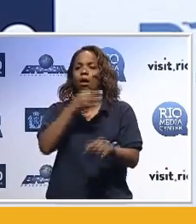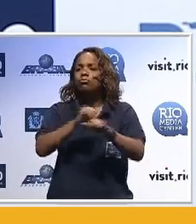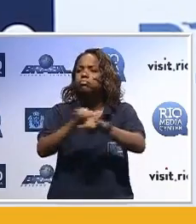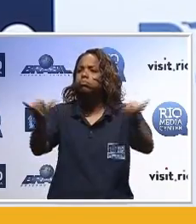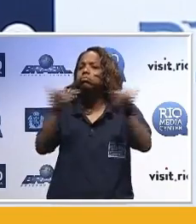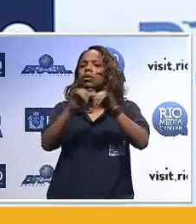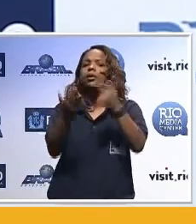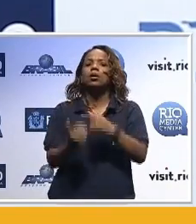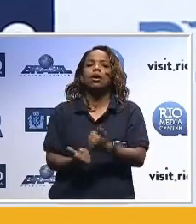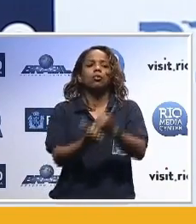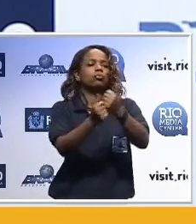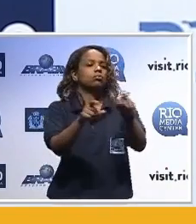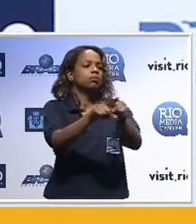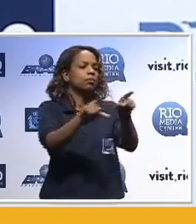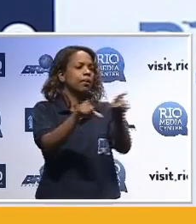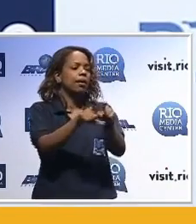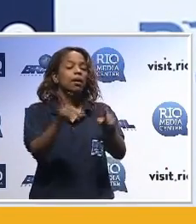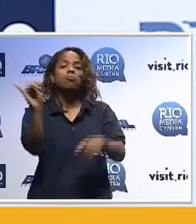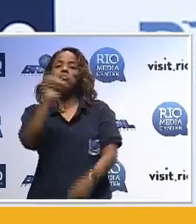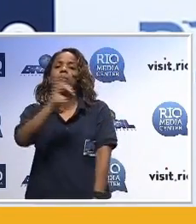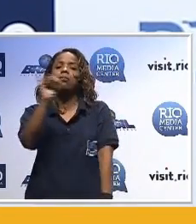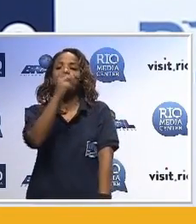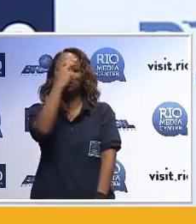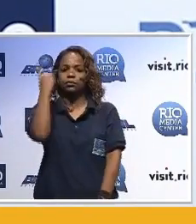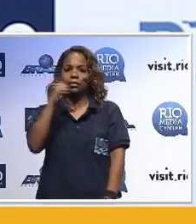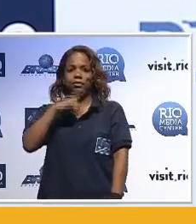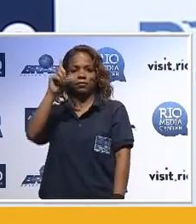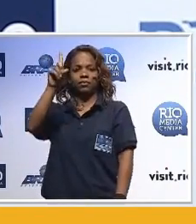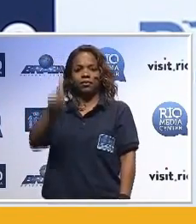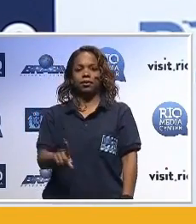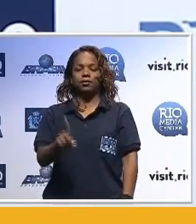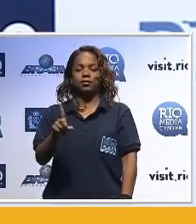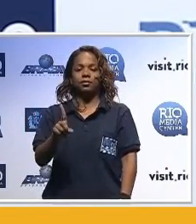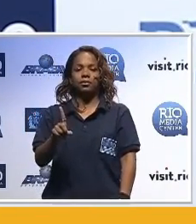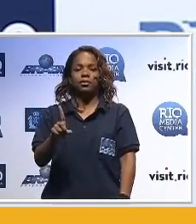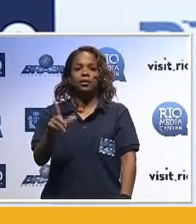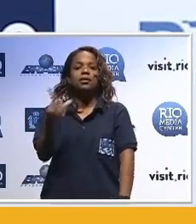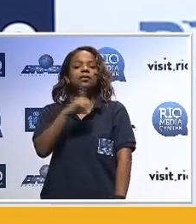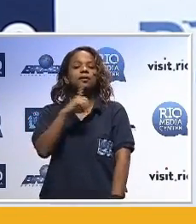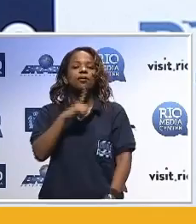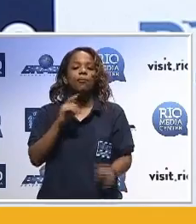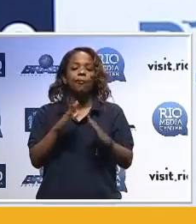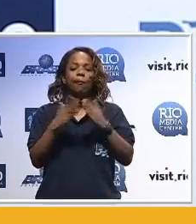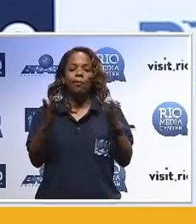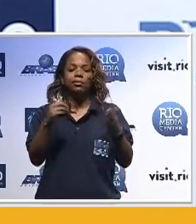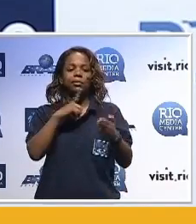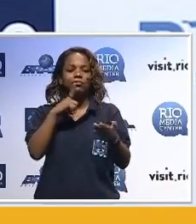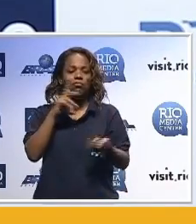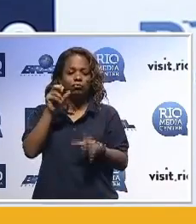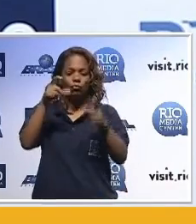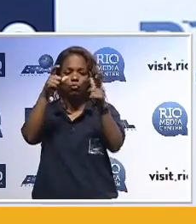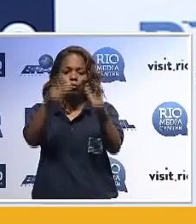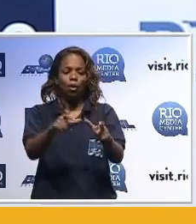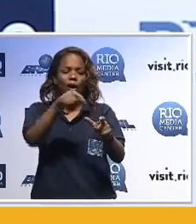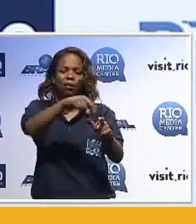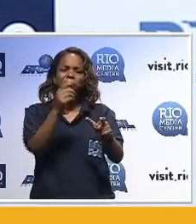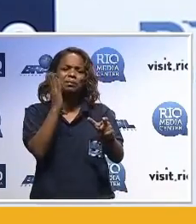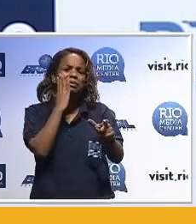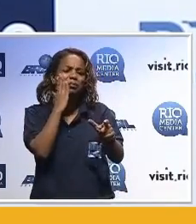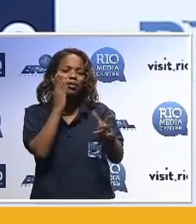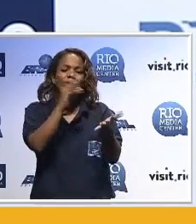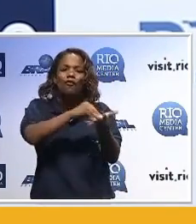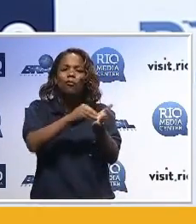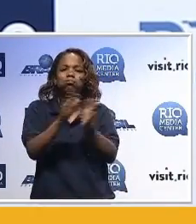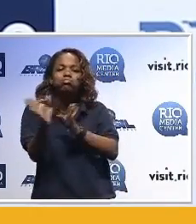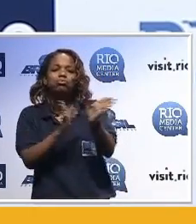divulgar da importância de que essas pessoas com deficiência, quando se encontrem em estabelecimentos, atrativos turísticos,